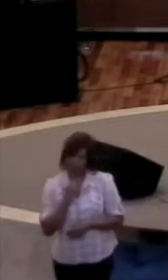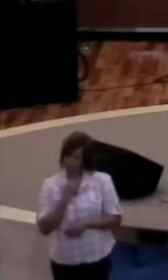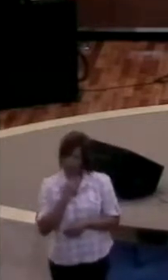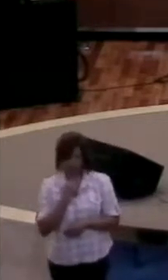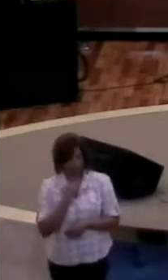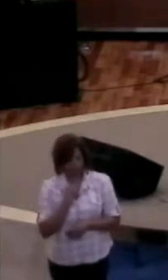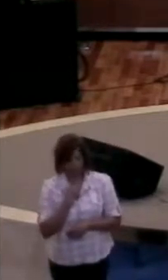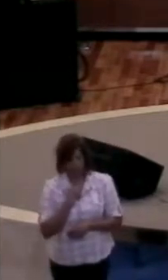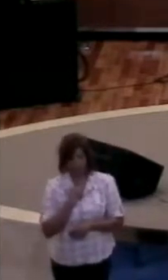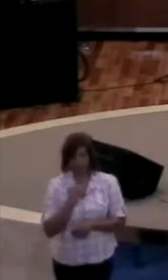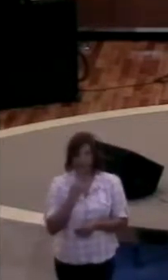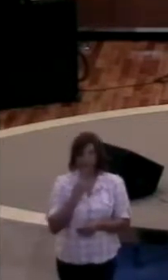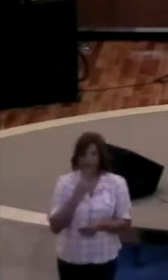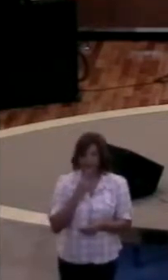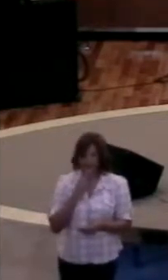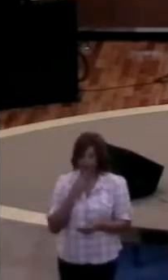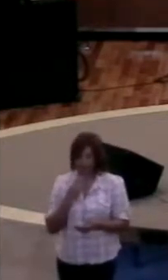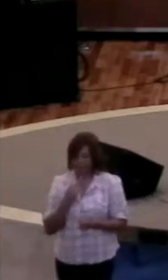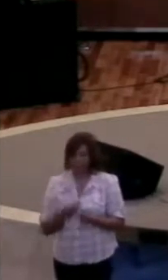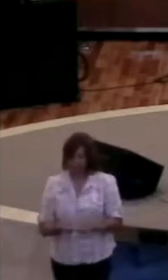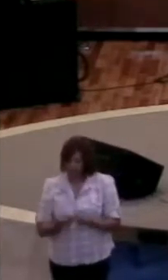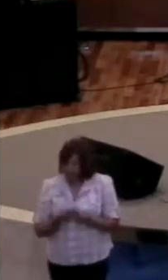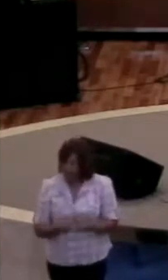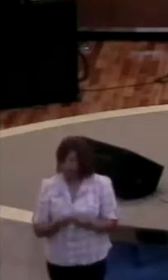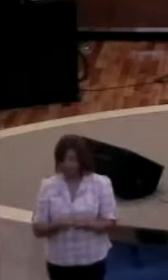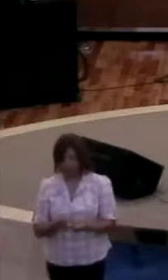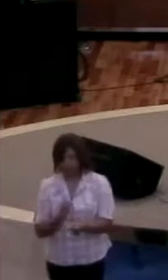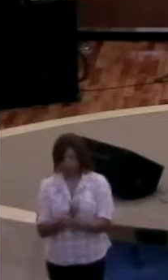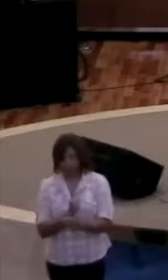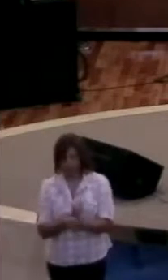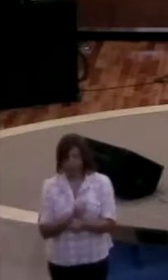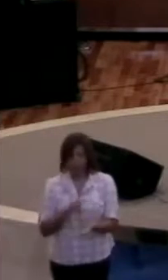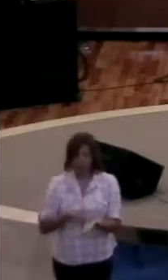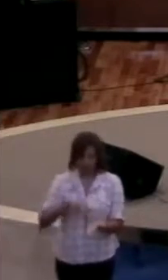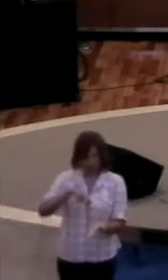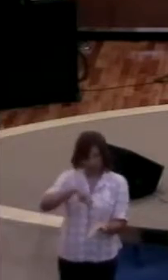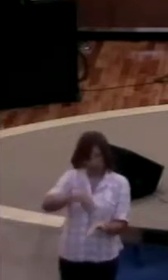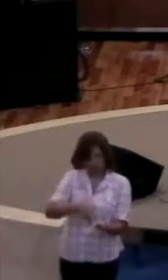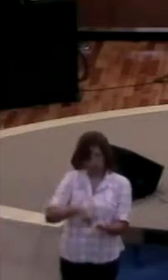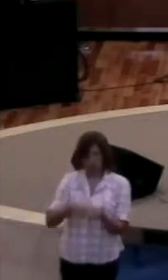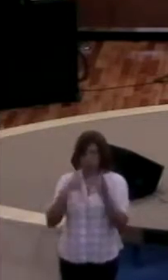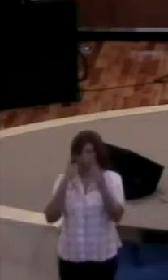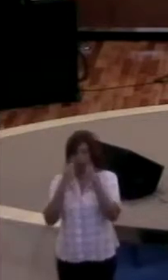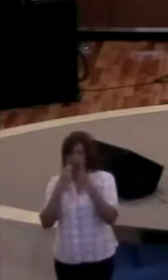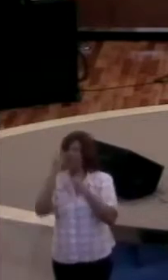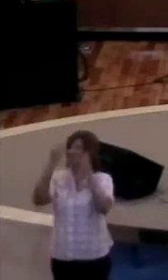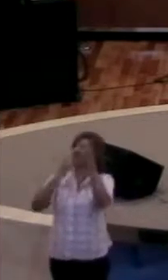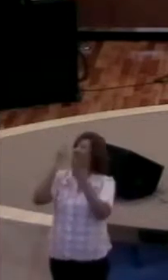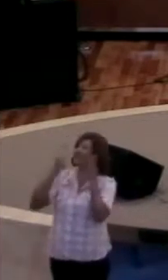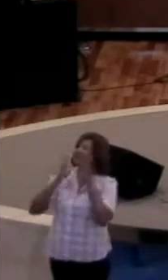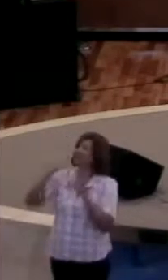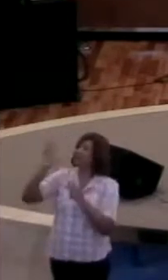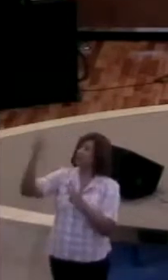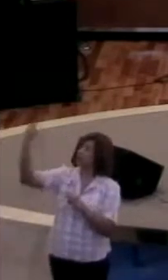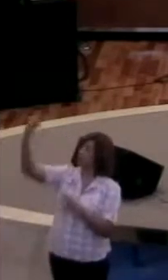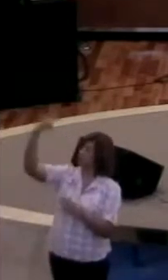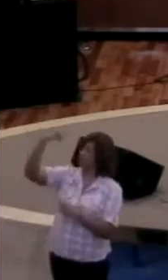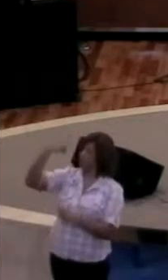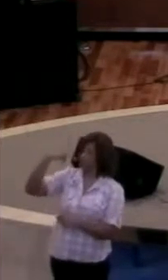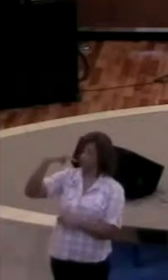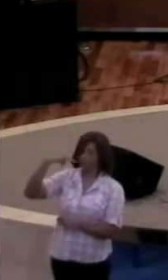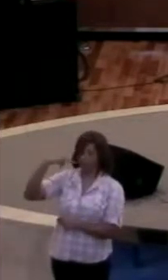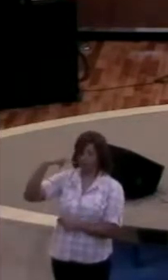Eu vou me ajoelhar, o teu nome vou clamar, eu vou chorar, vou berrar, mas olha para mim.